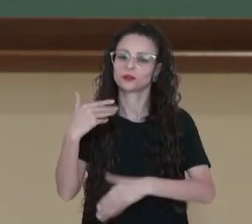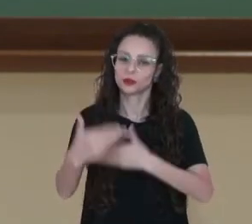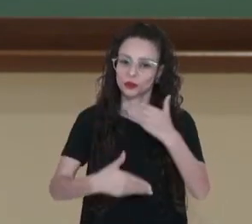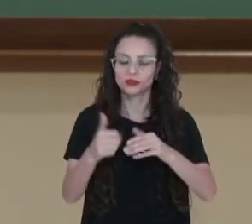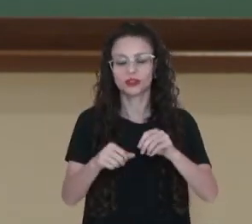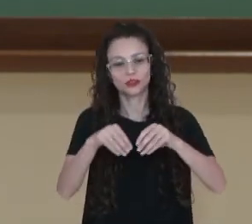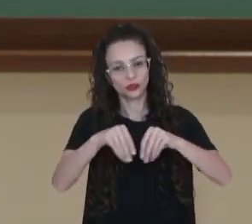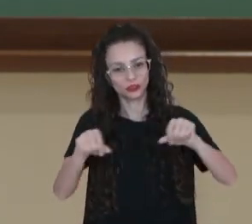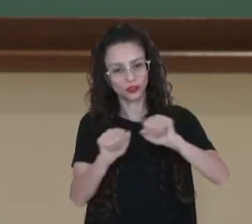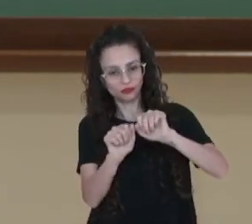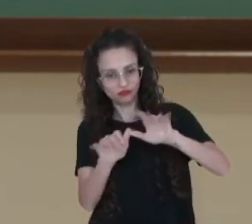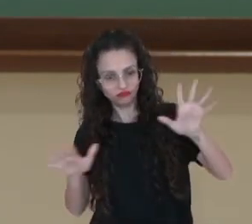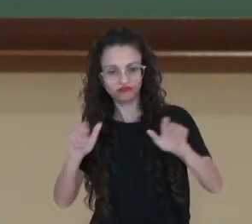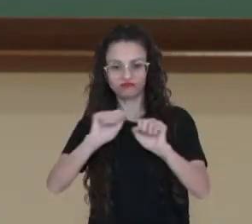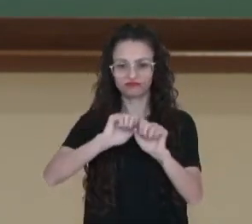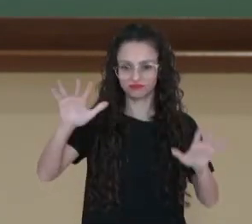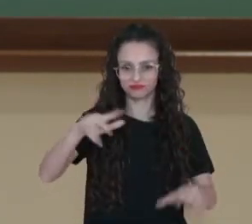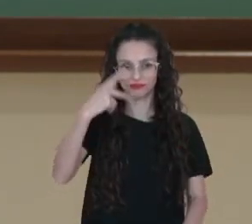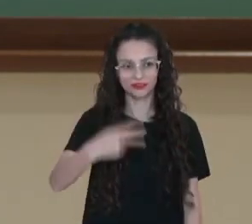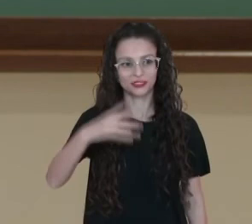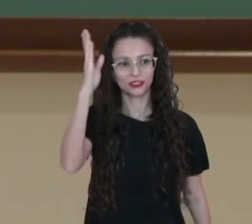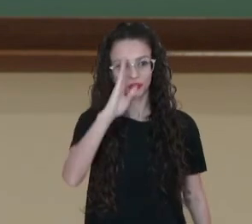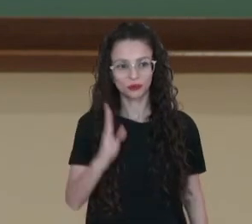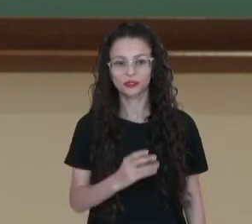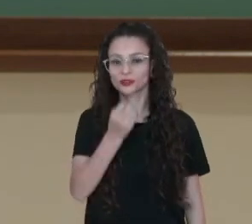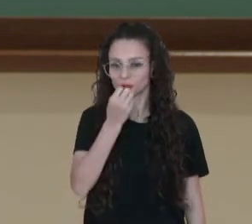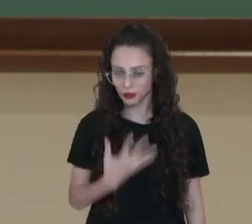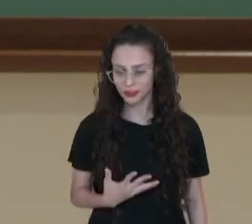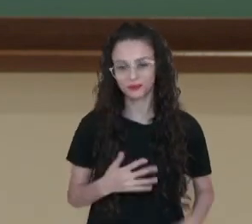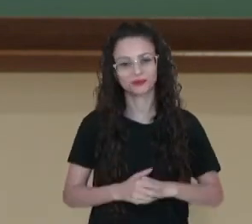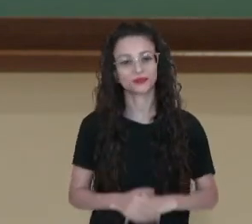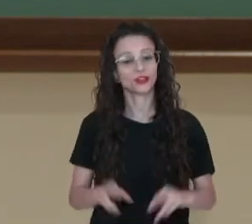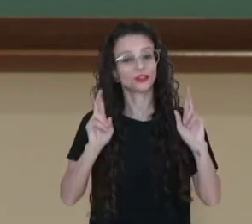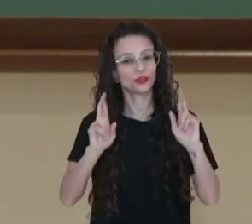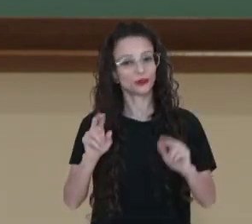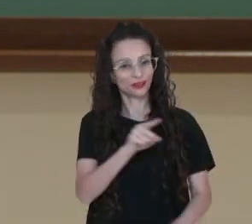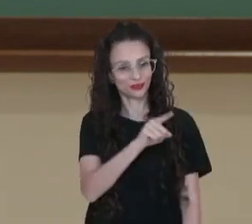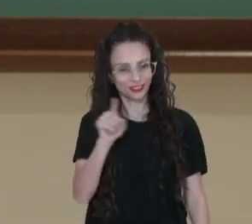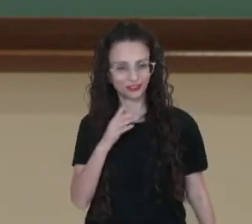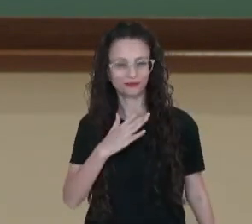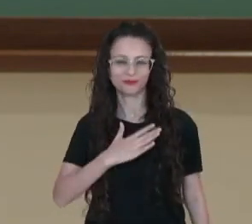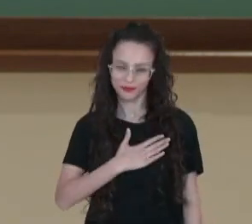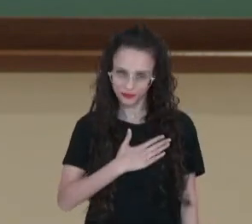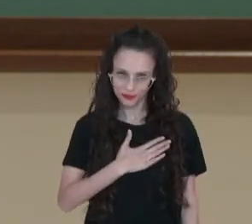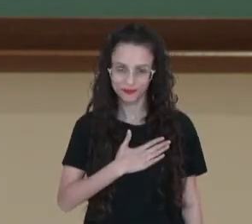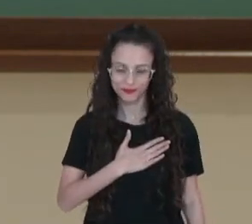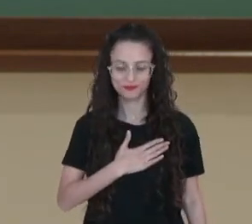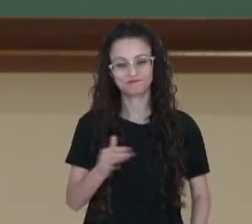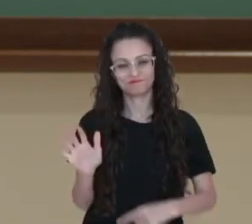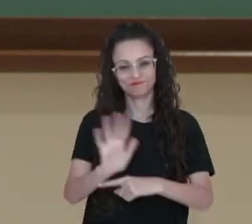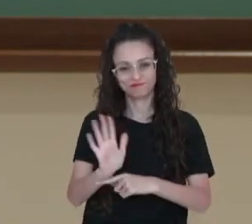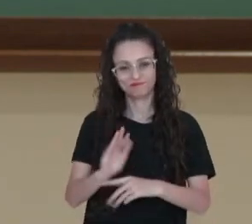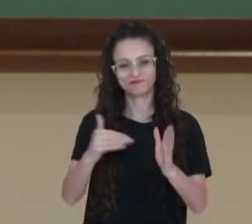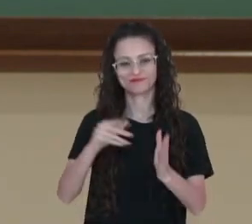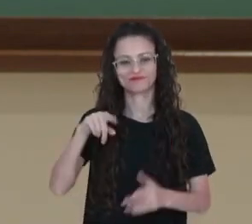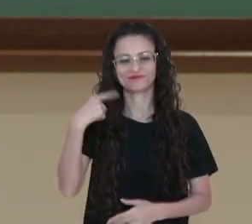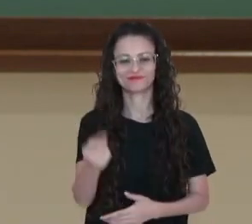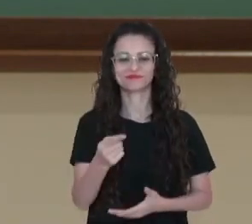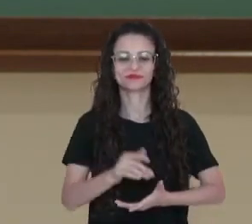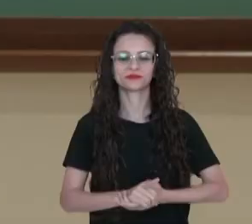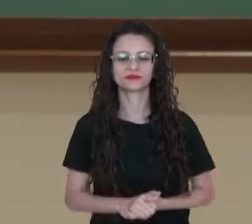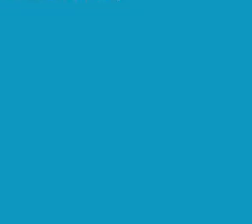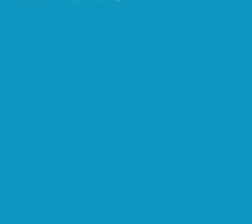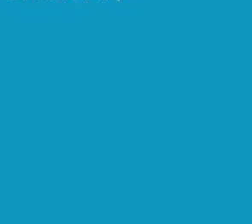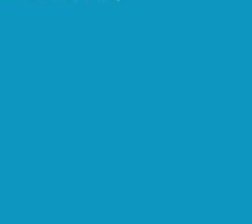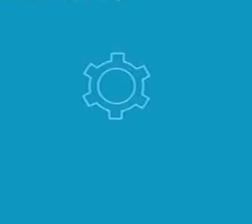de expansão territorial do Brasil. Tudo bem? Eu espero que vocês tenham gostado desse vídeo e até a próxima!